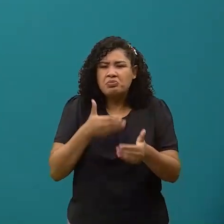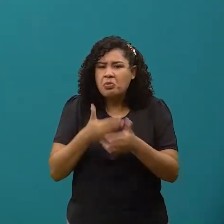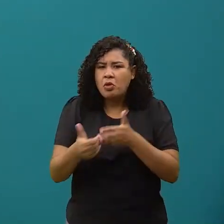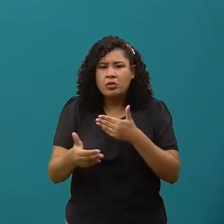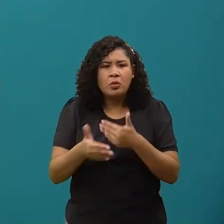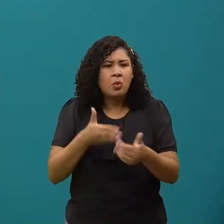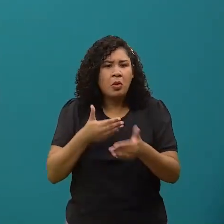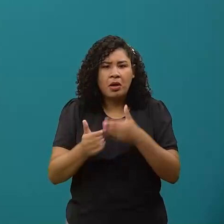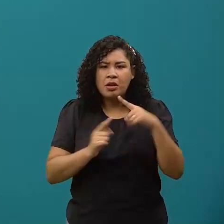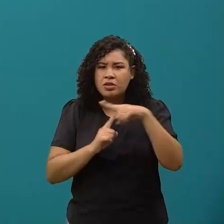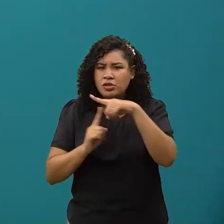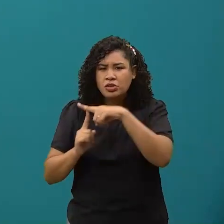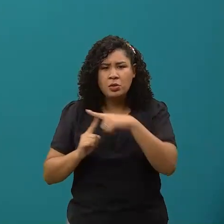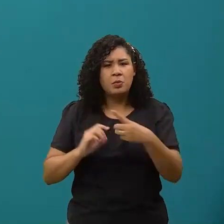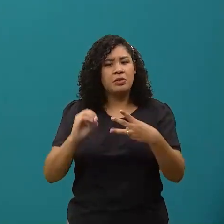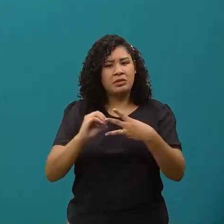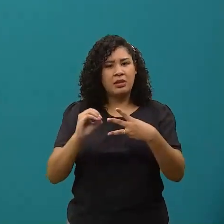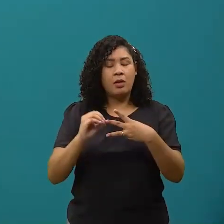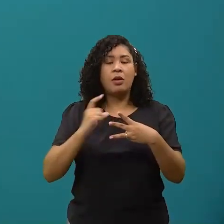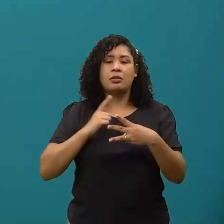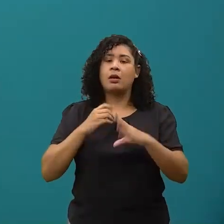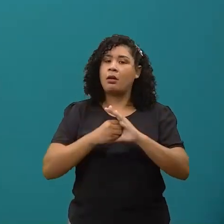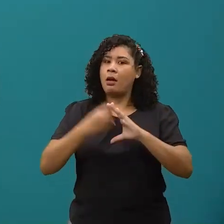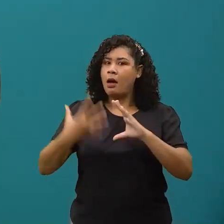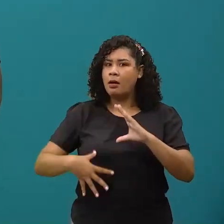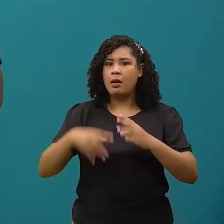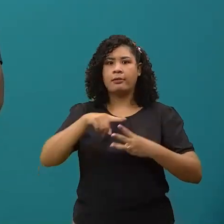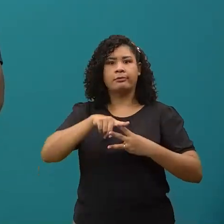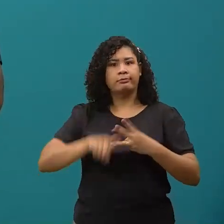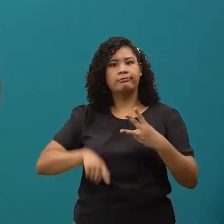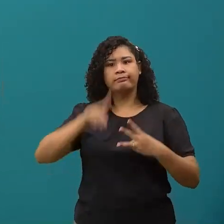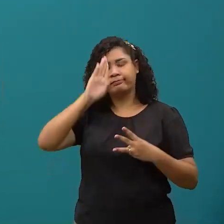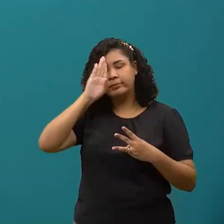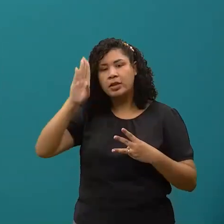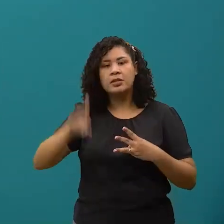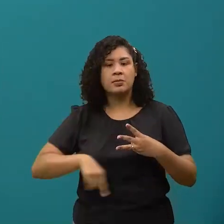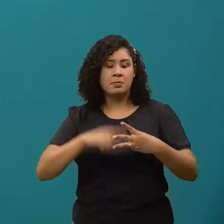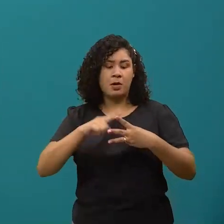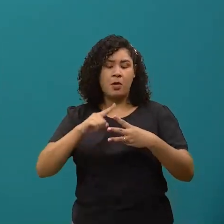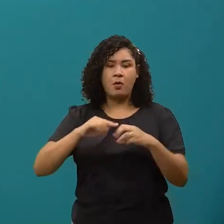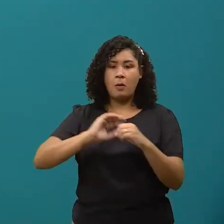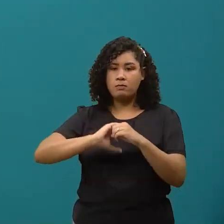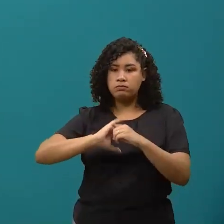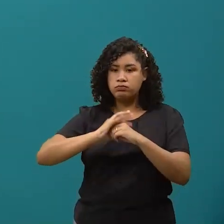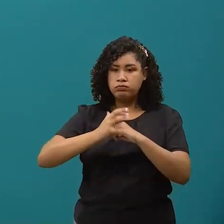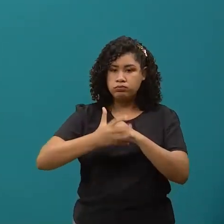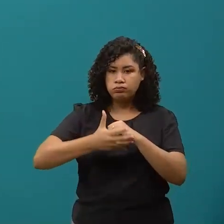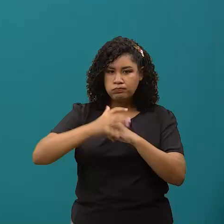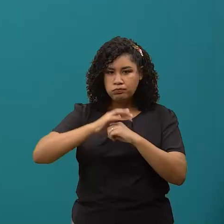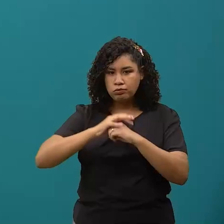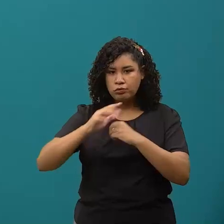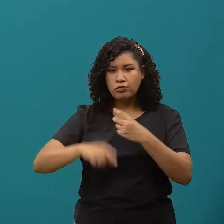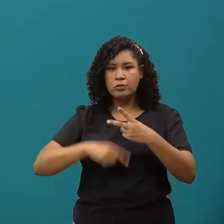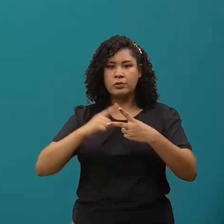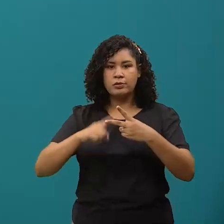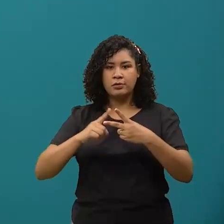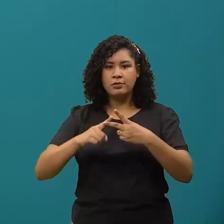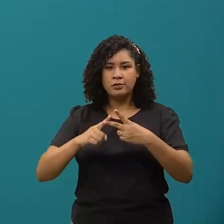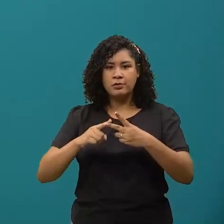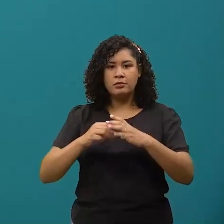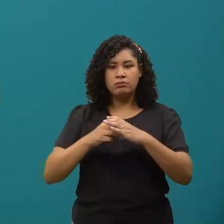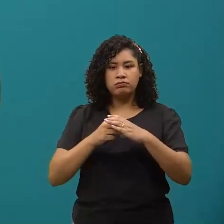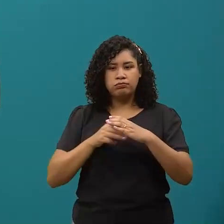três estruturas em comum, que são a membrana plasmática, o citoplasma e o DNA,